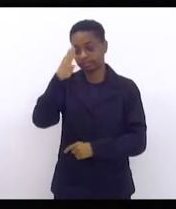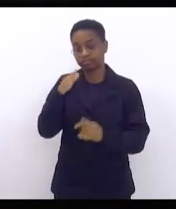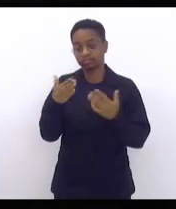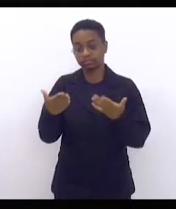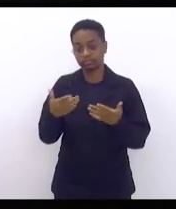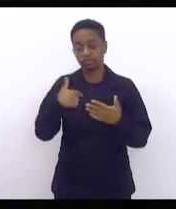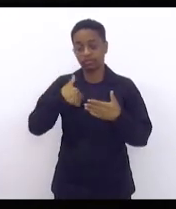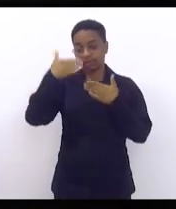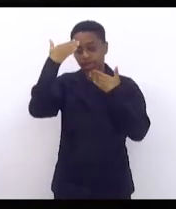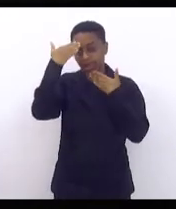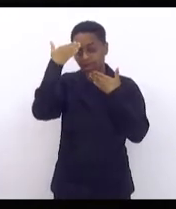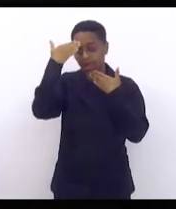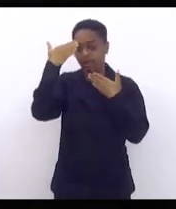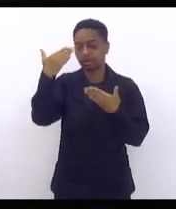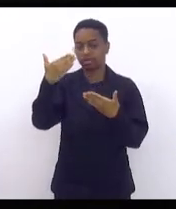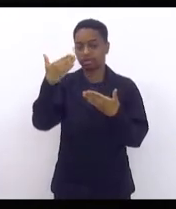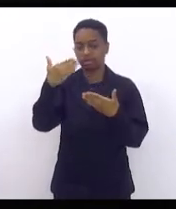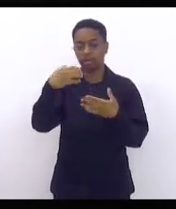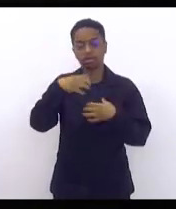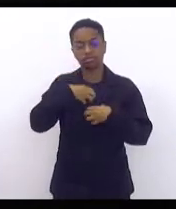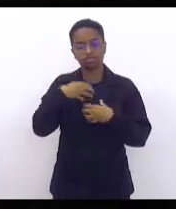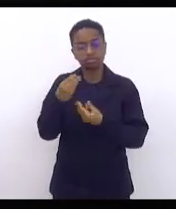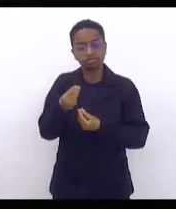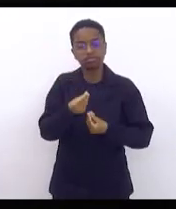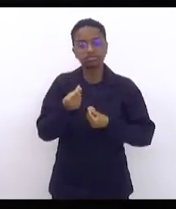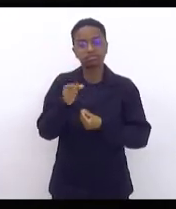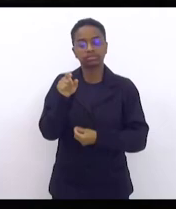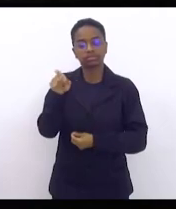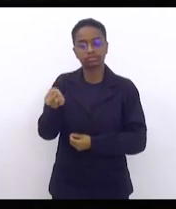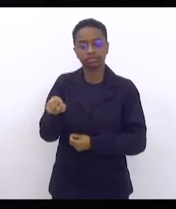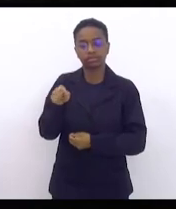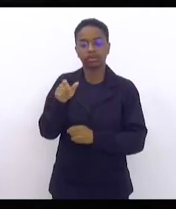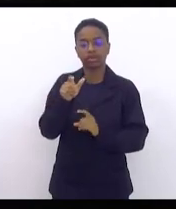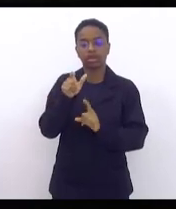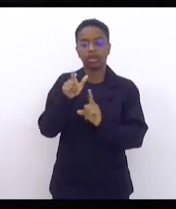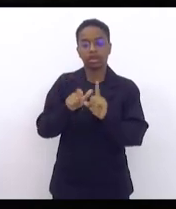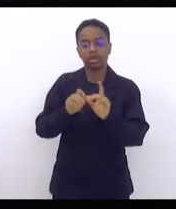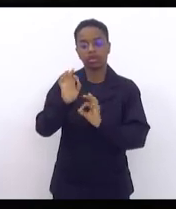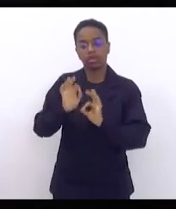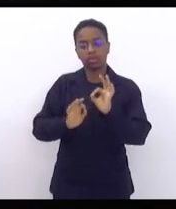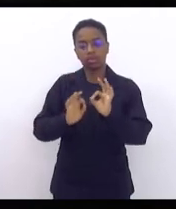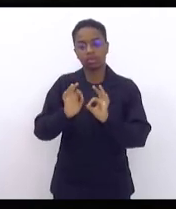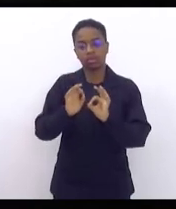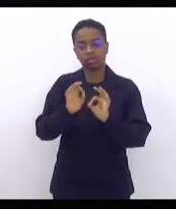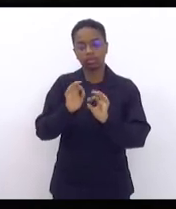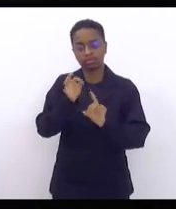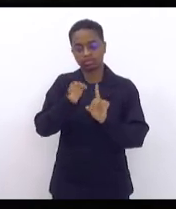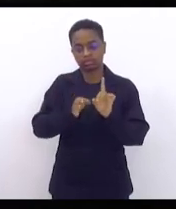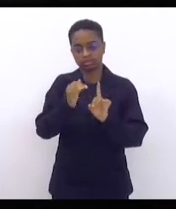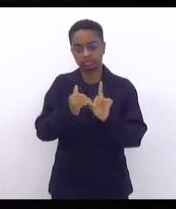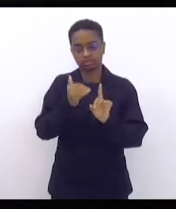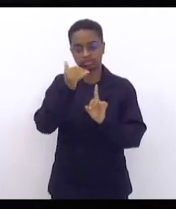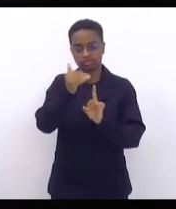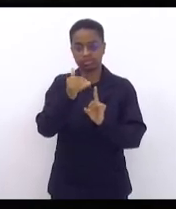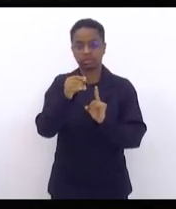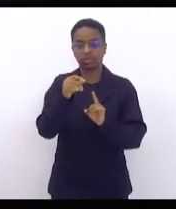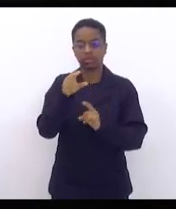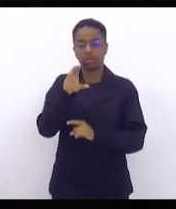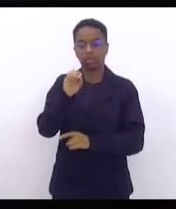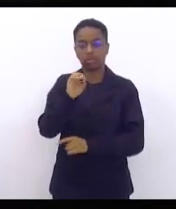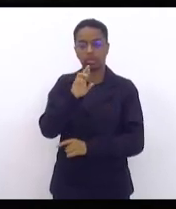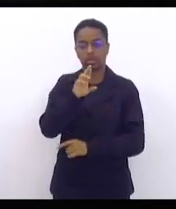os meus agradecimentos pela sensibilidade do nosso corredor geral pela atitude também